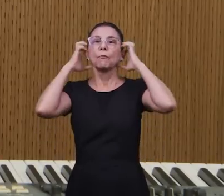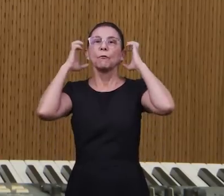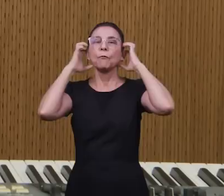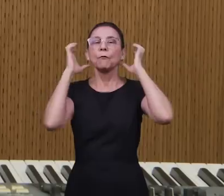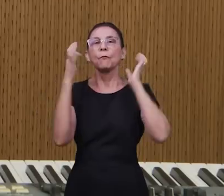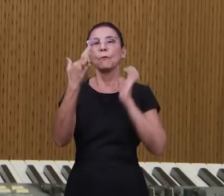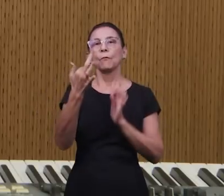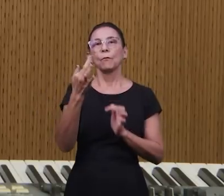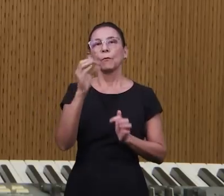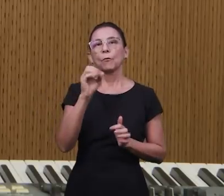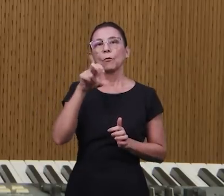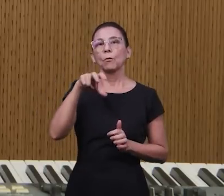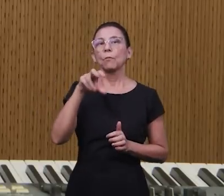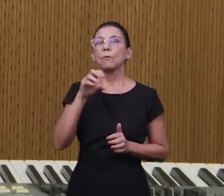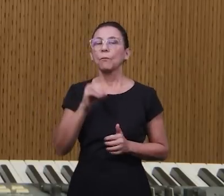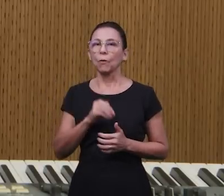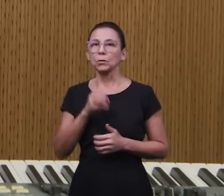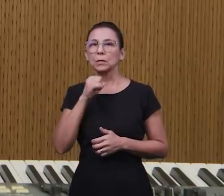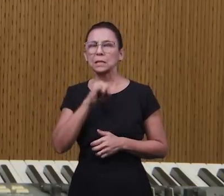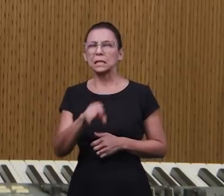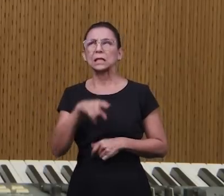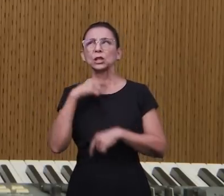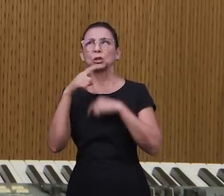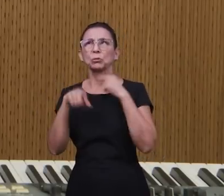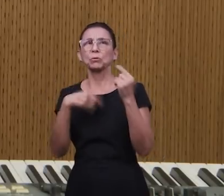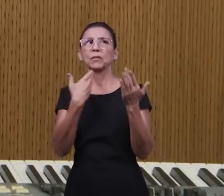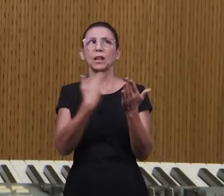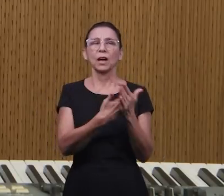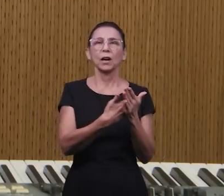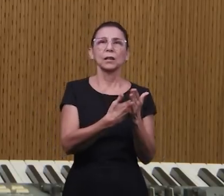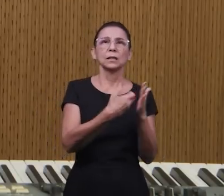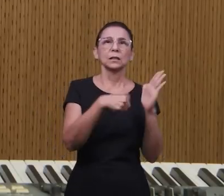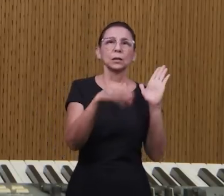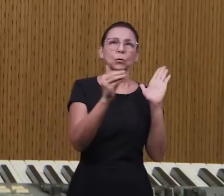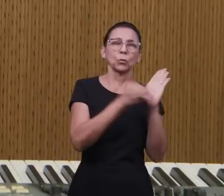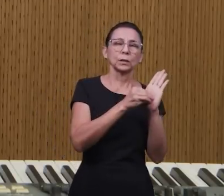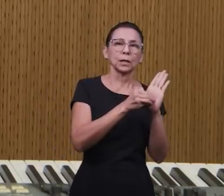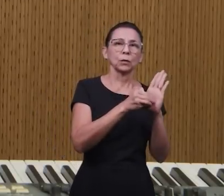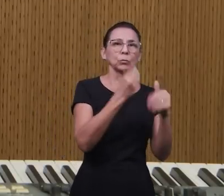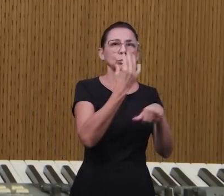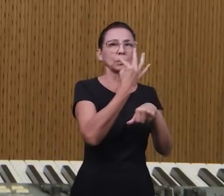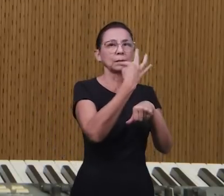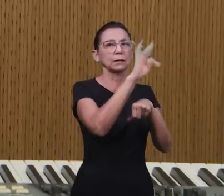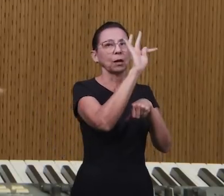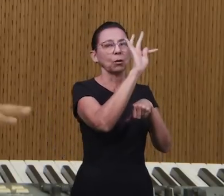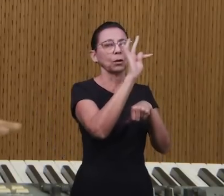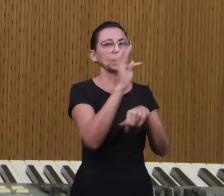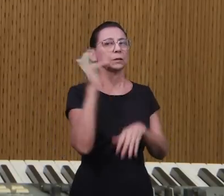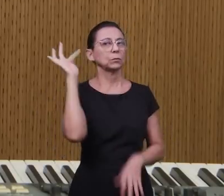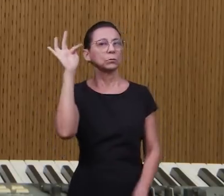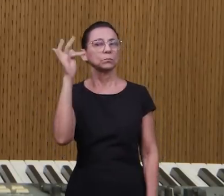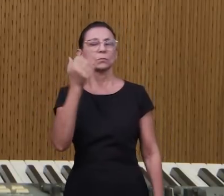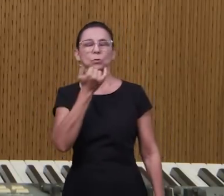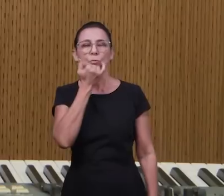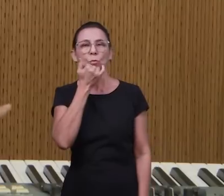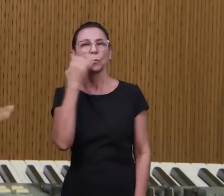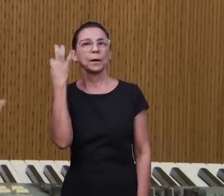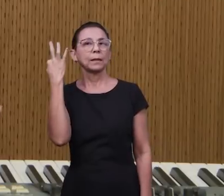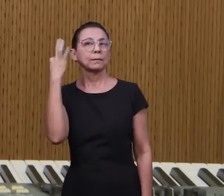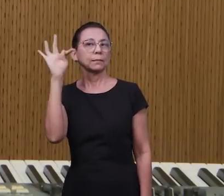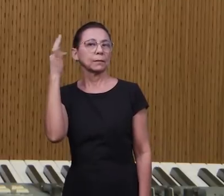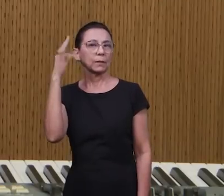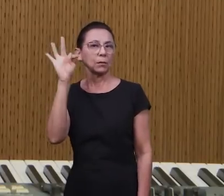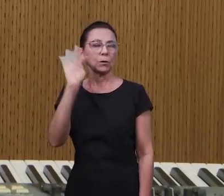todas as dúvidas que você tiver em relação às nossas aulas, sejam conteúdos teóricos ou seja em relação